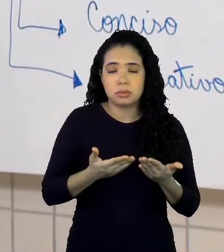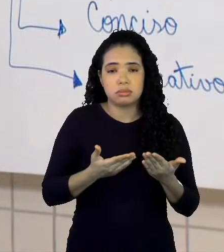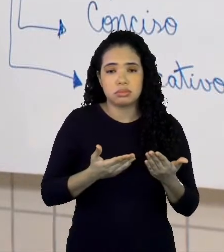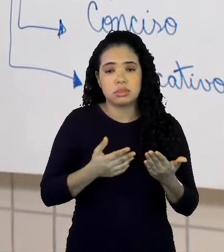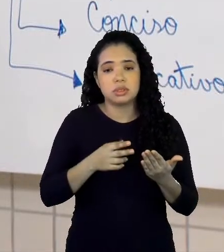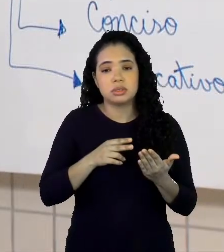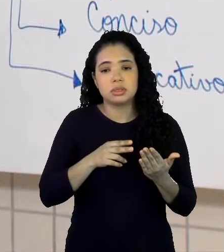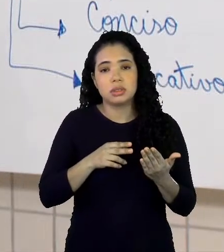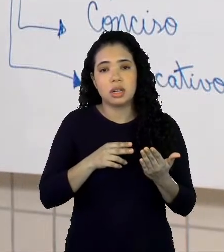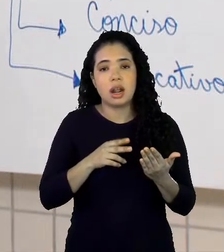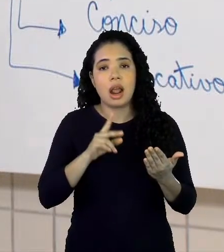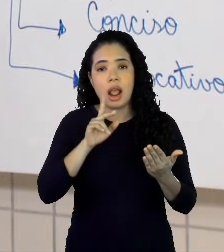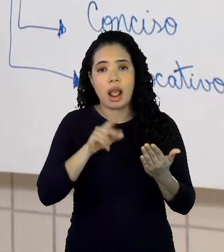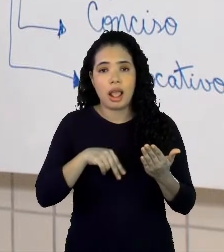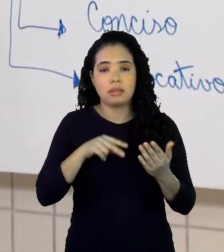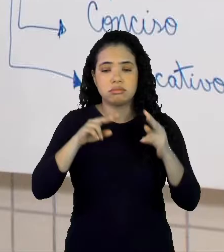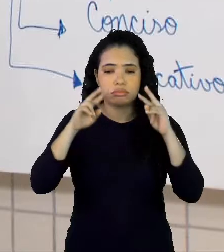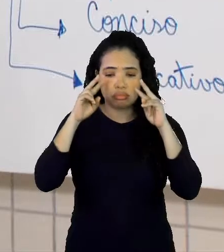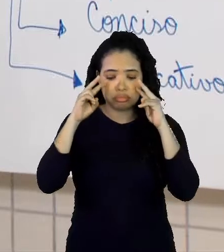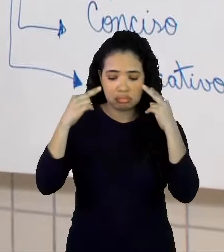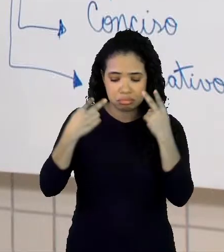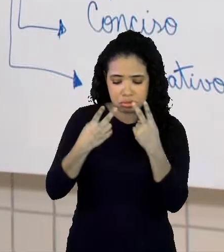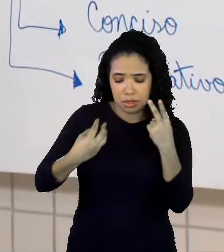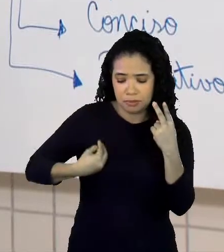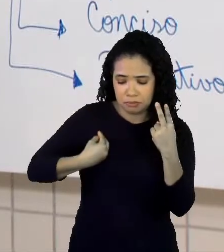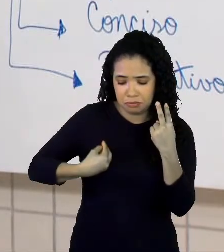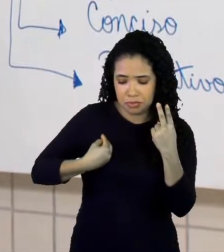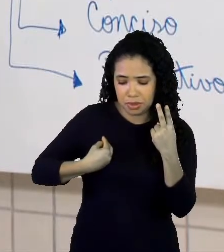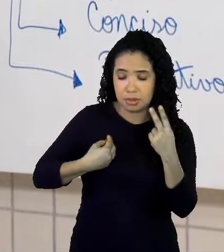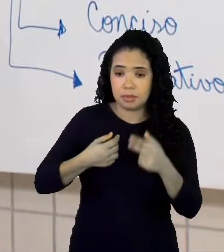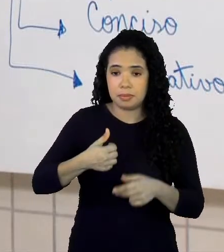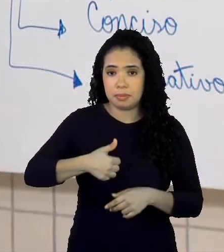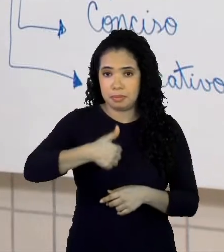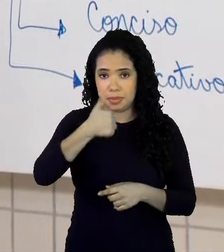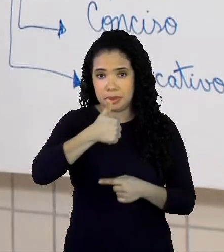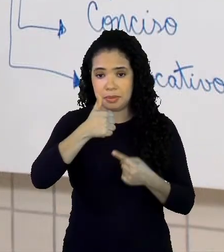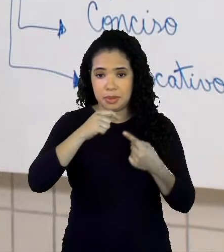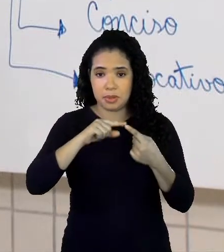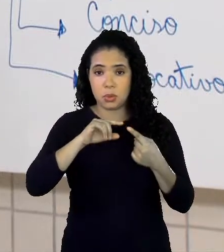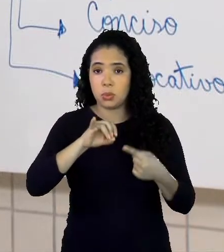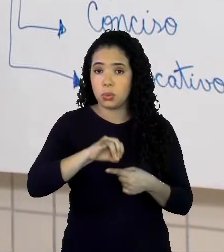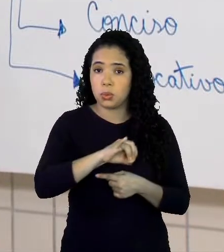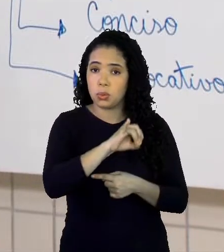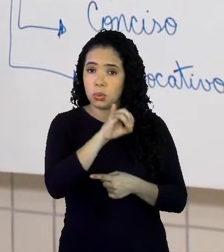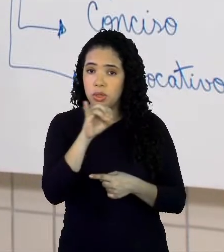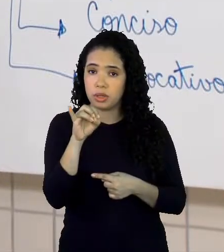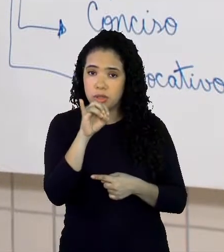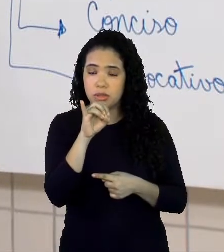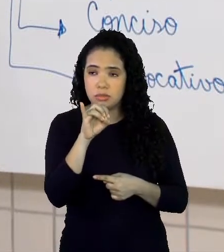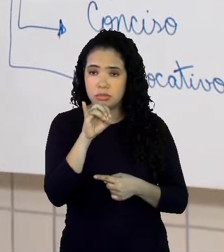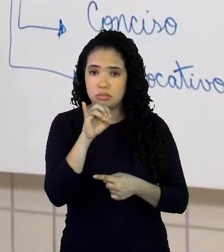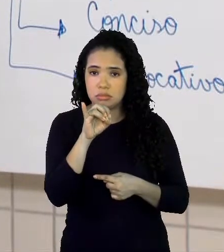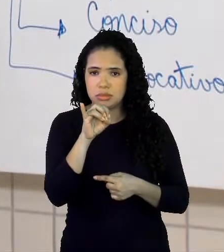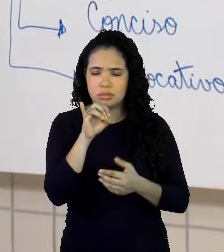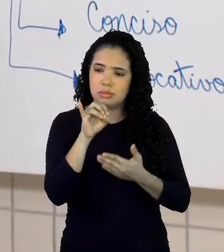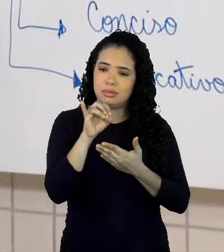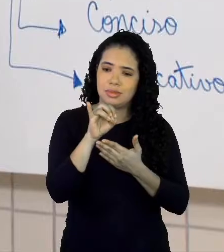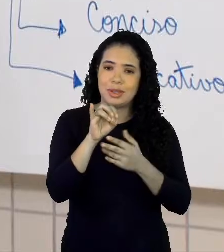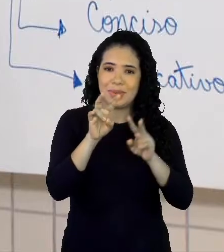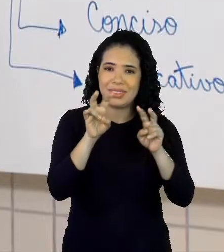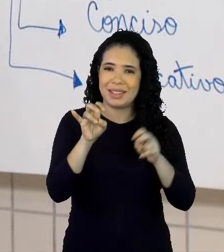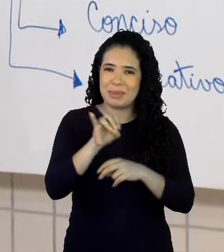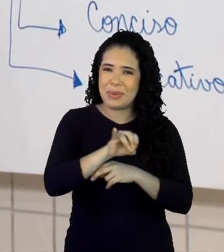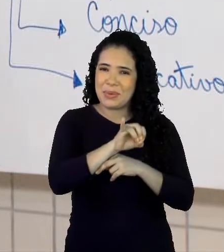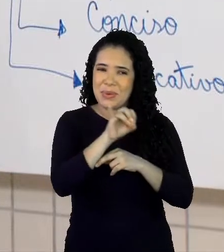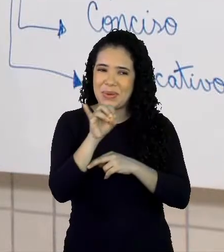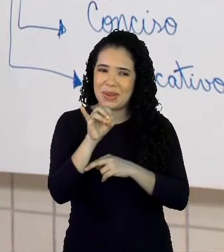foi a observação da própria vida. O primeiro lá intitulado Oi, né, como se alguém estivesse falando lá com a personagem, em que